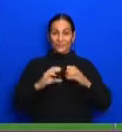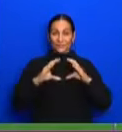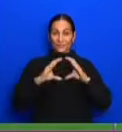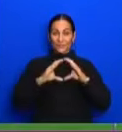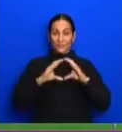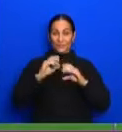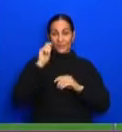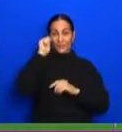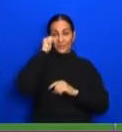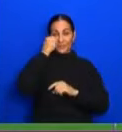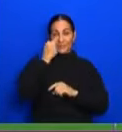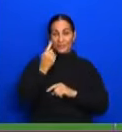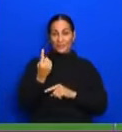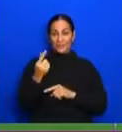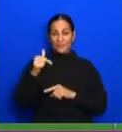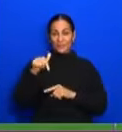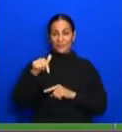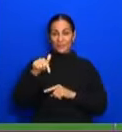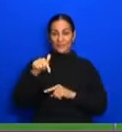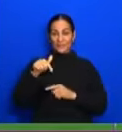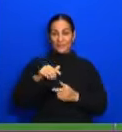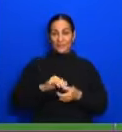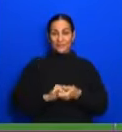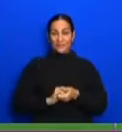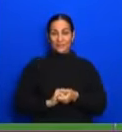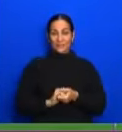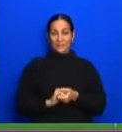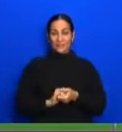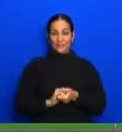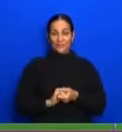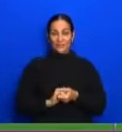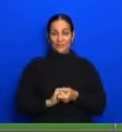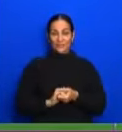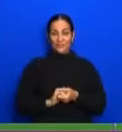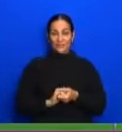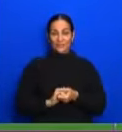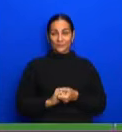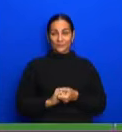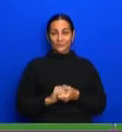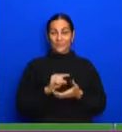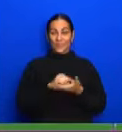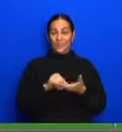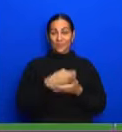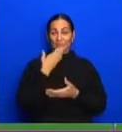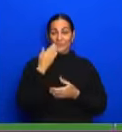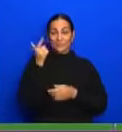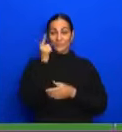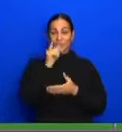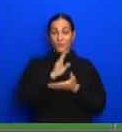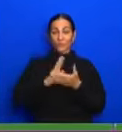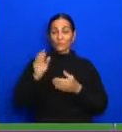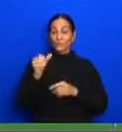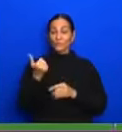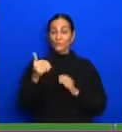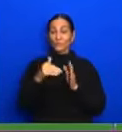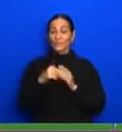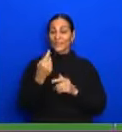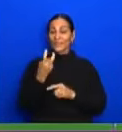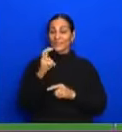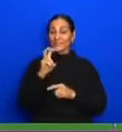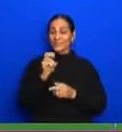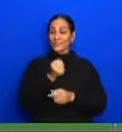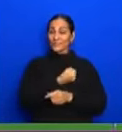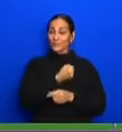Bola preta 17. Preta número 17. Na Loto Fácil você ganha acertando de 11 a